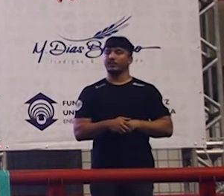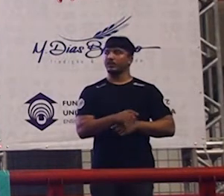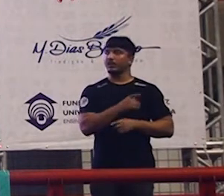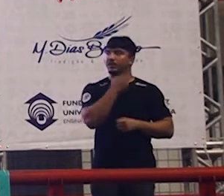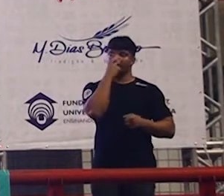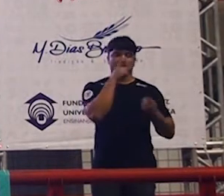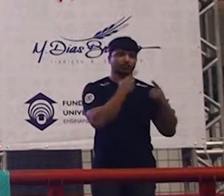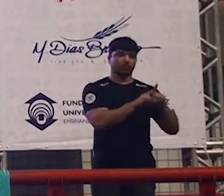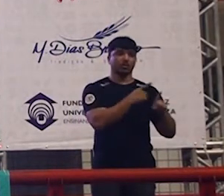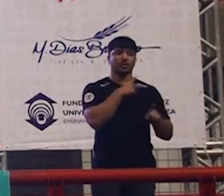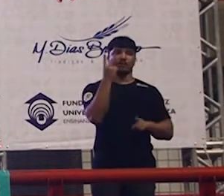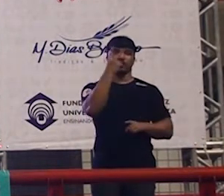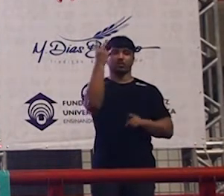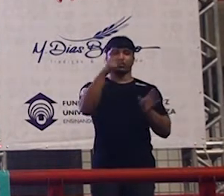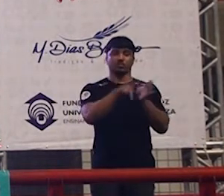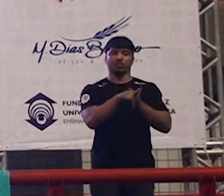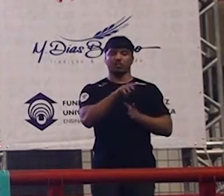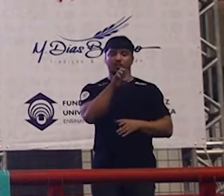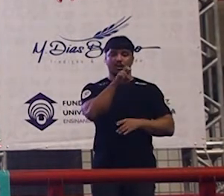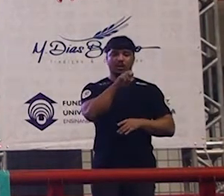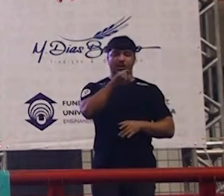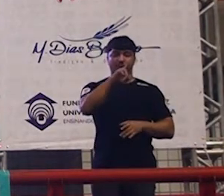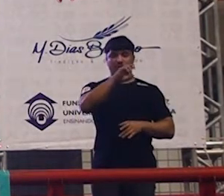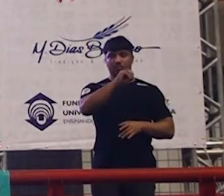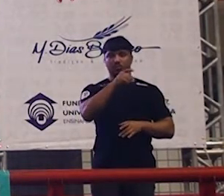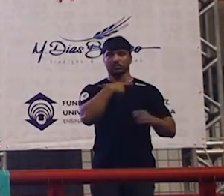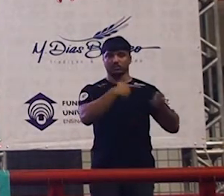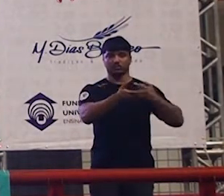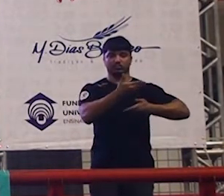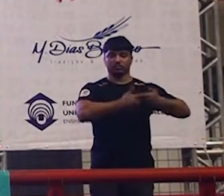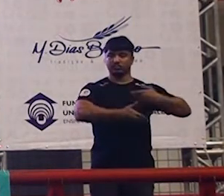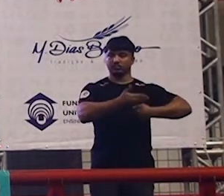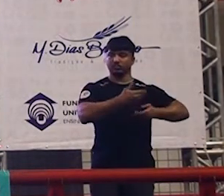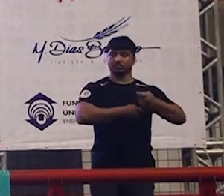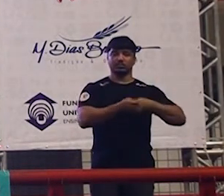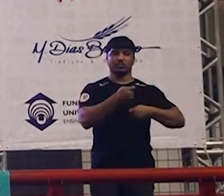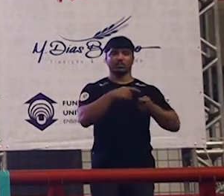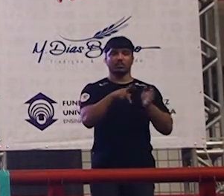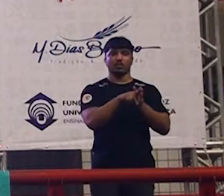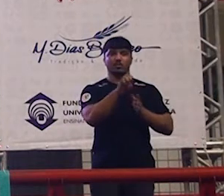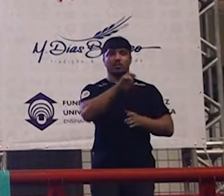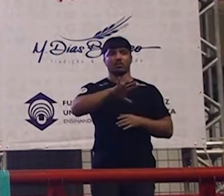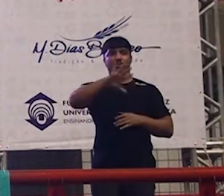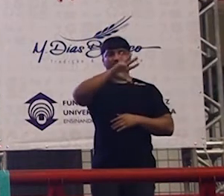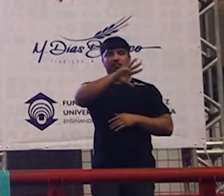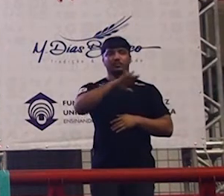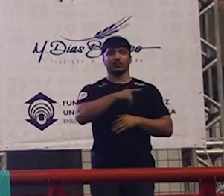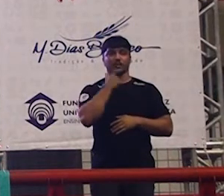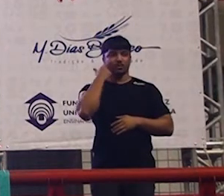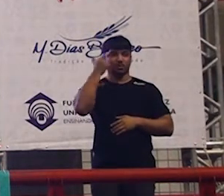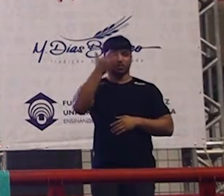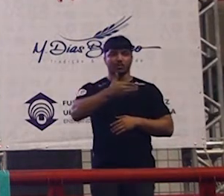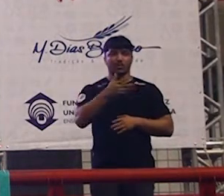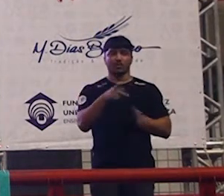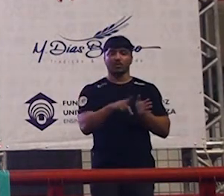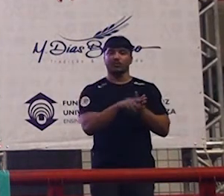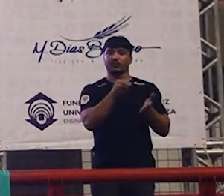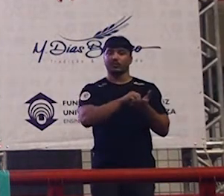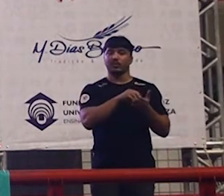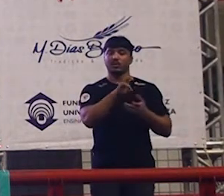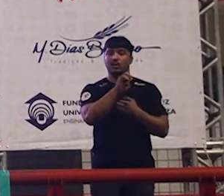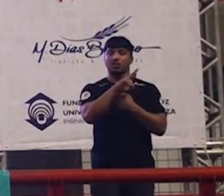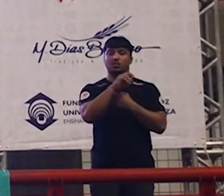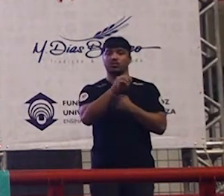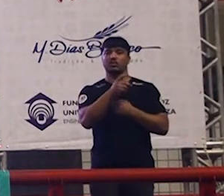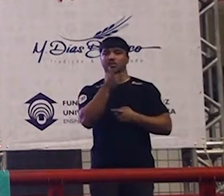crítica à valorização excessiva do euro nas trocas comerciais europeias, Comprovação da ineficiência do euro